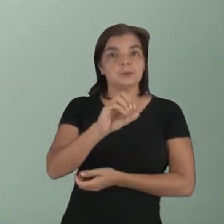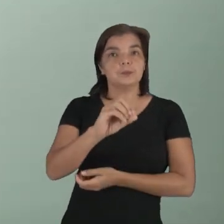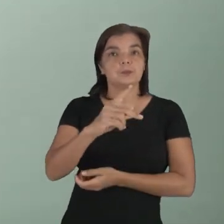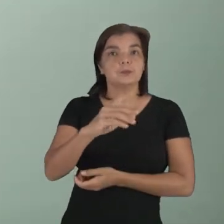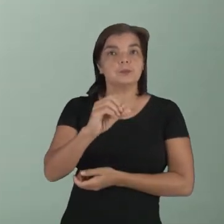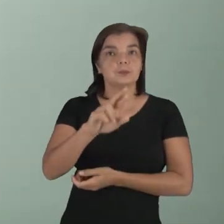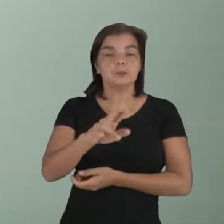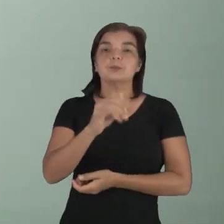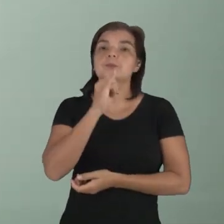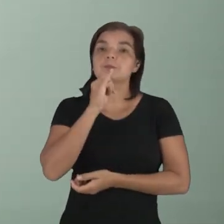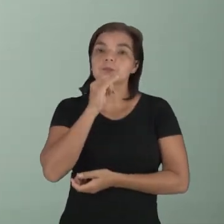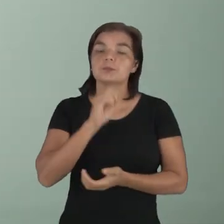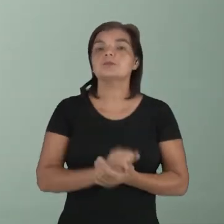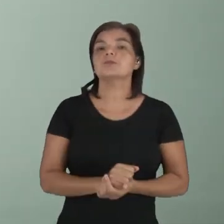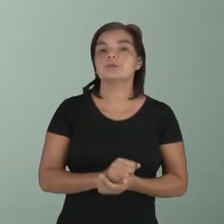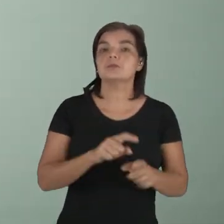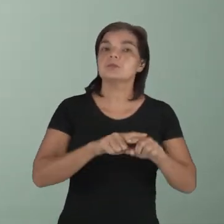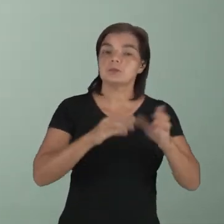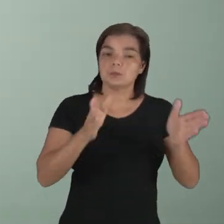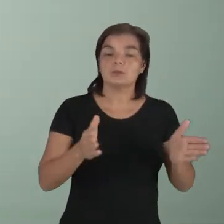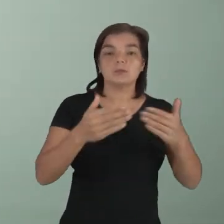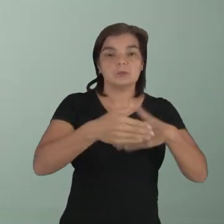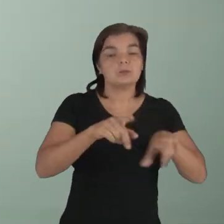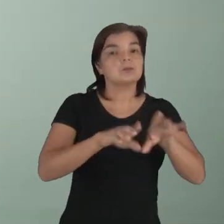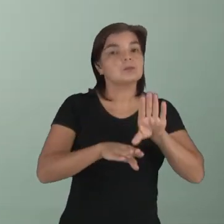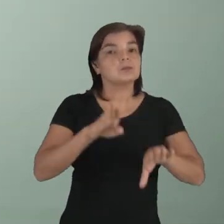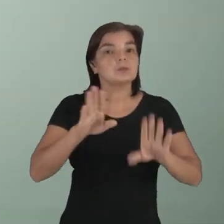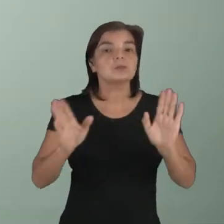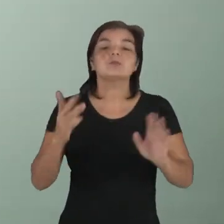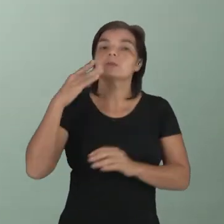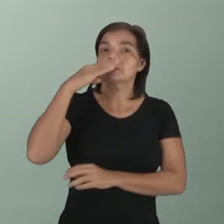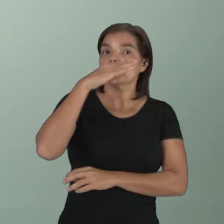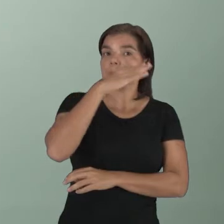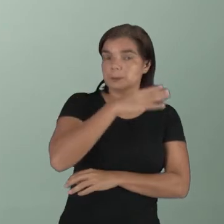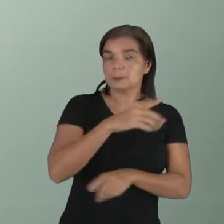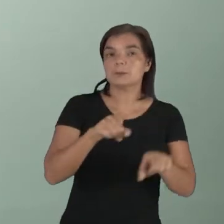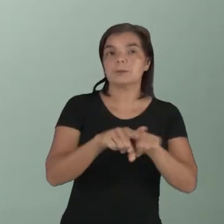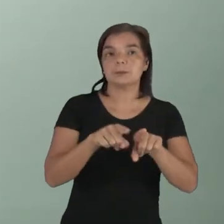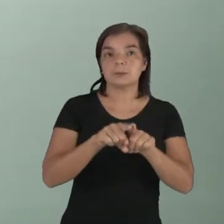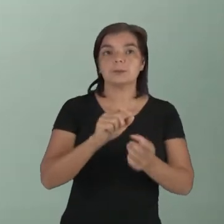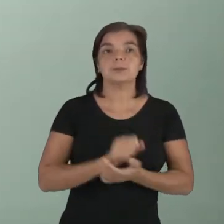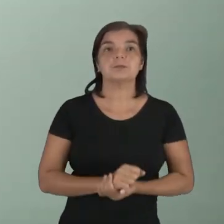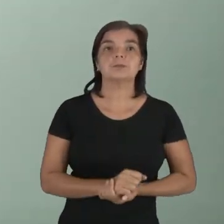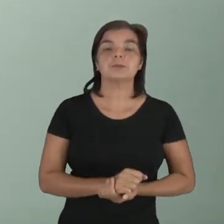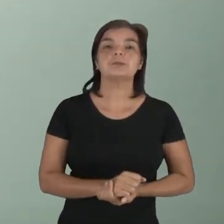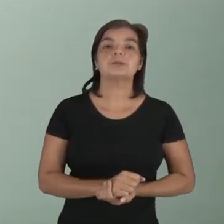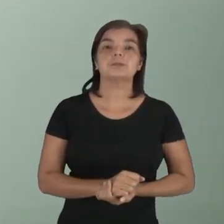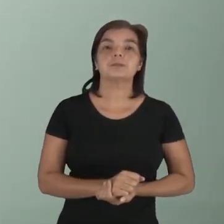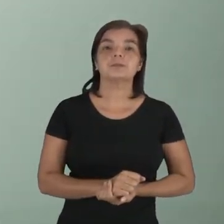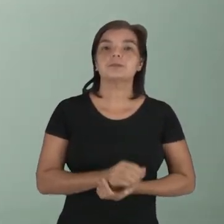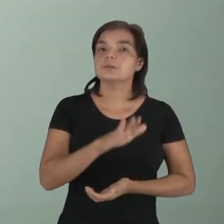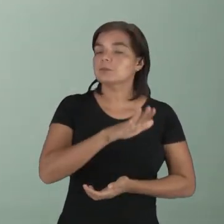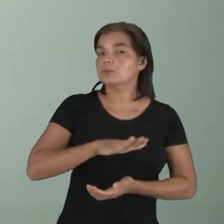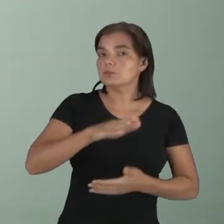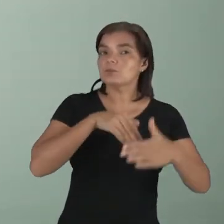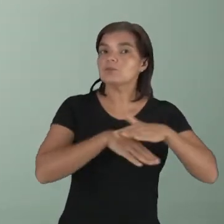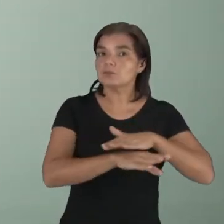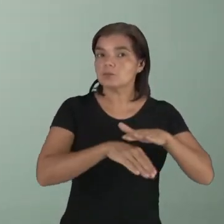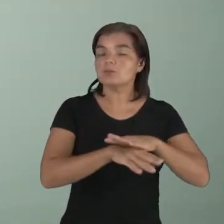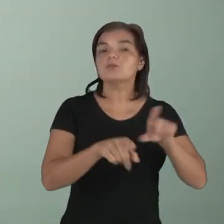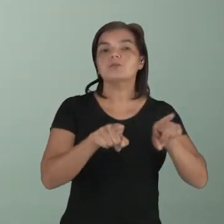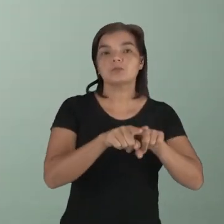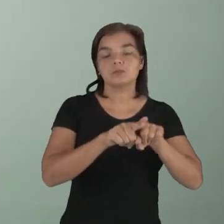vai acontecer? Vai ter um material ali, está fechado, independentemente da temperatura, no caso, ele é para, geralmente, gosta de material